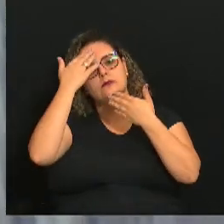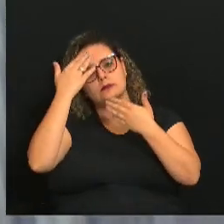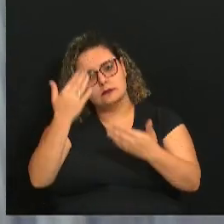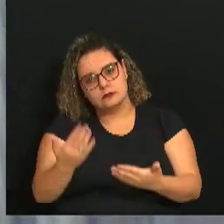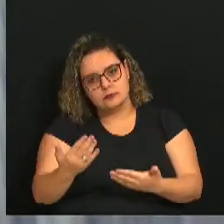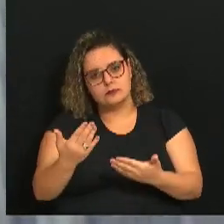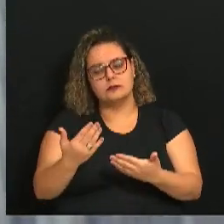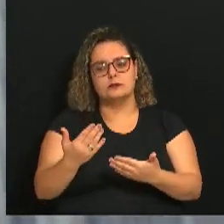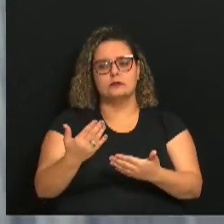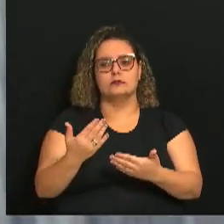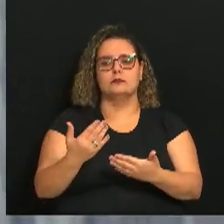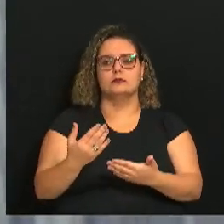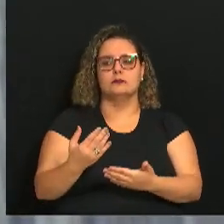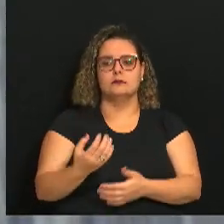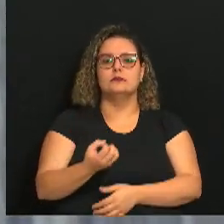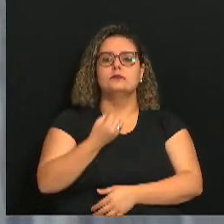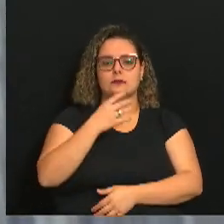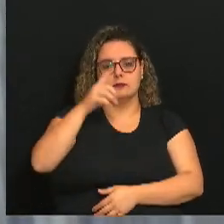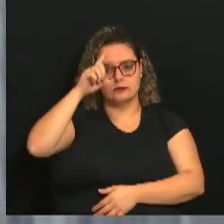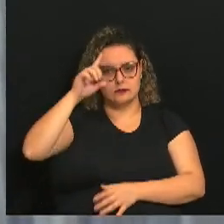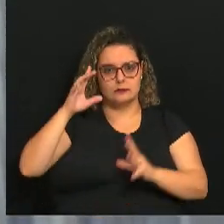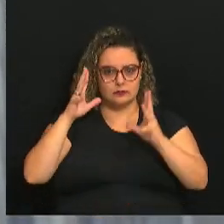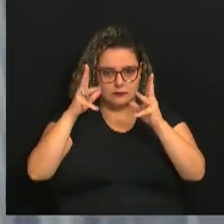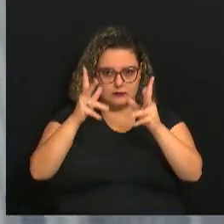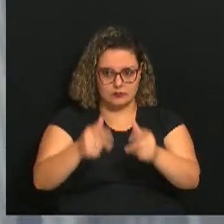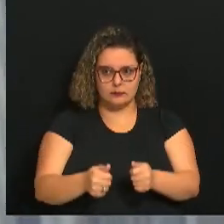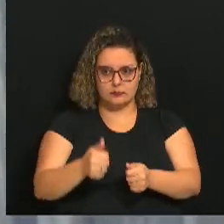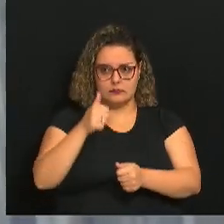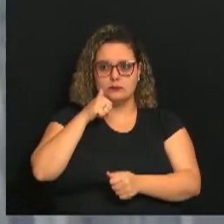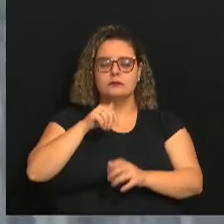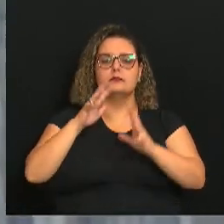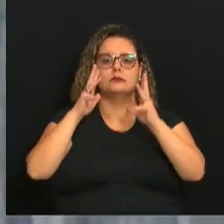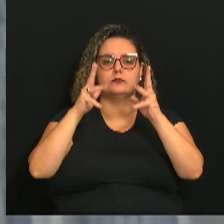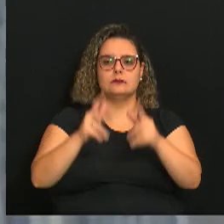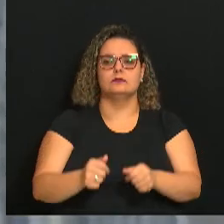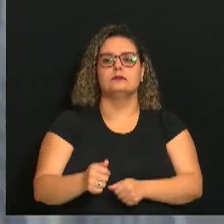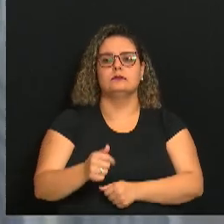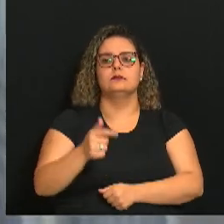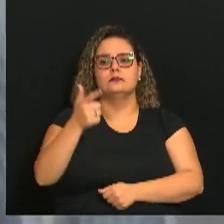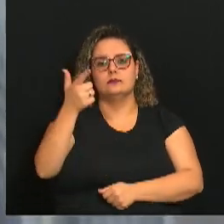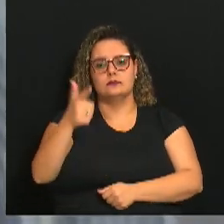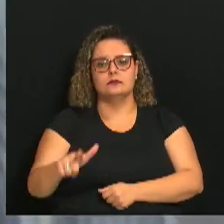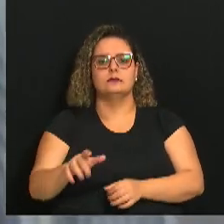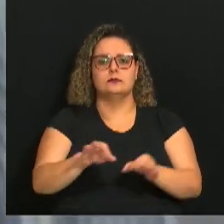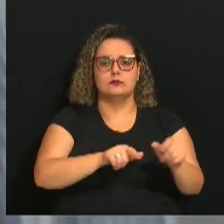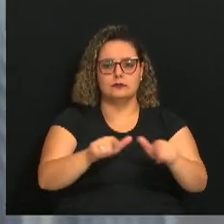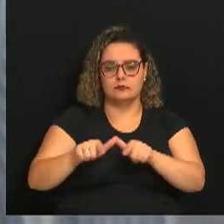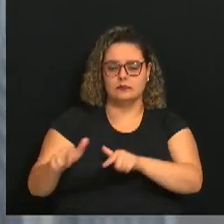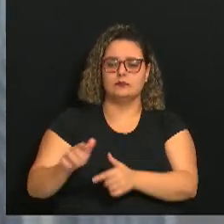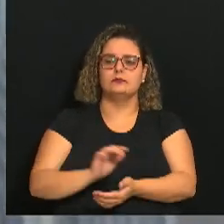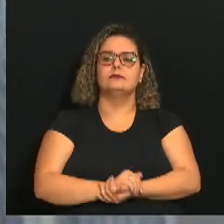um bom dia aí a todos, a todas, seguimos aqui nos nossos trabalhos.